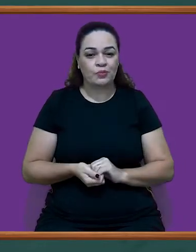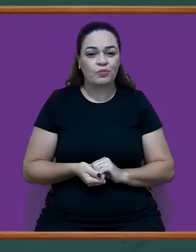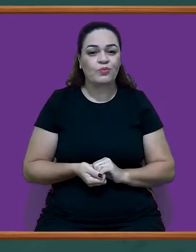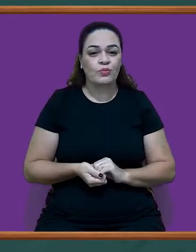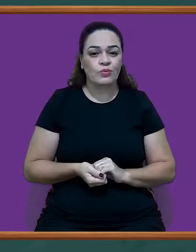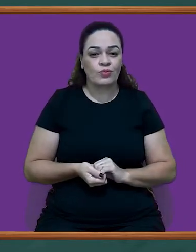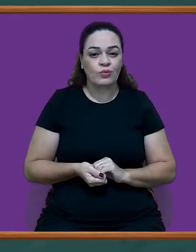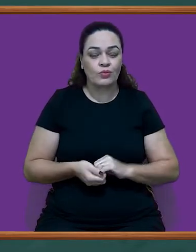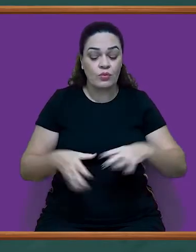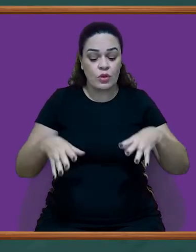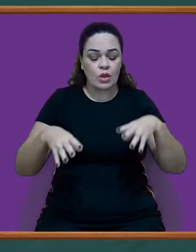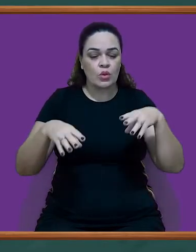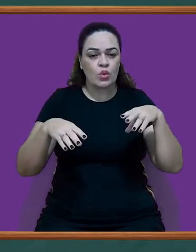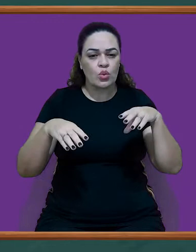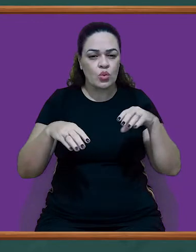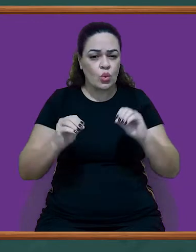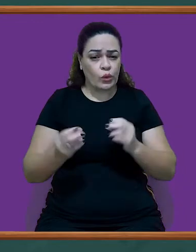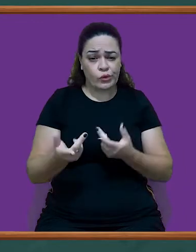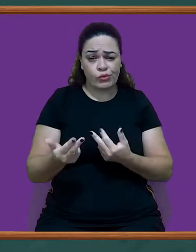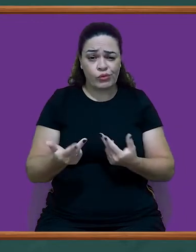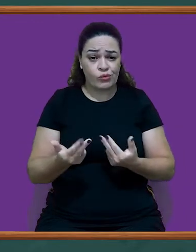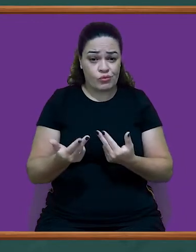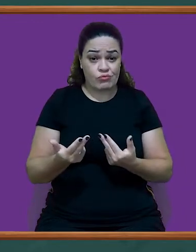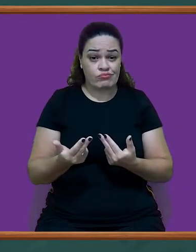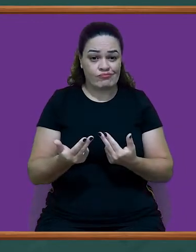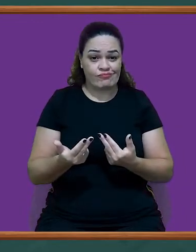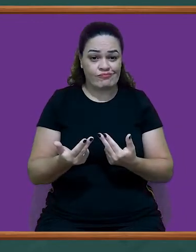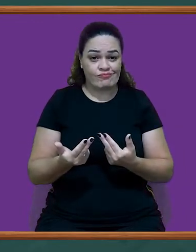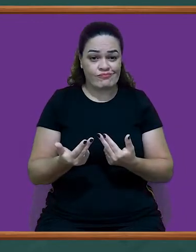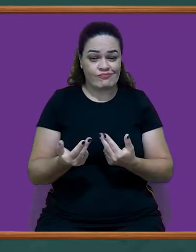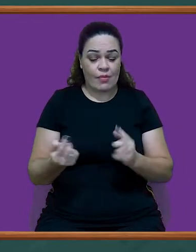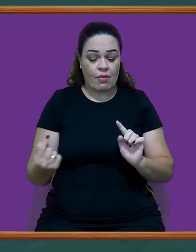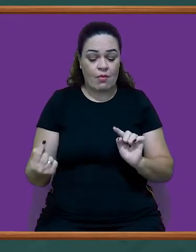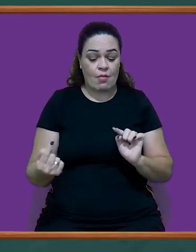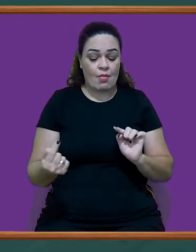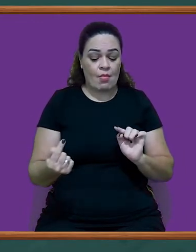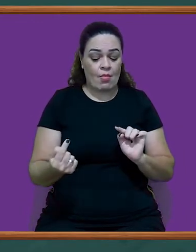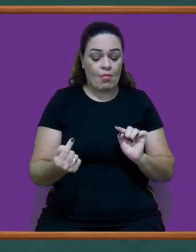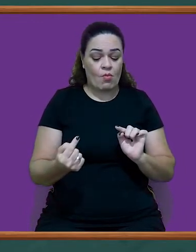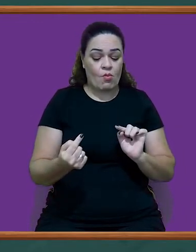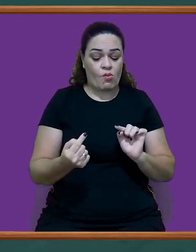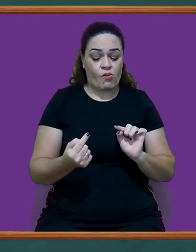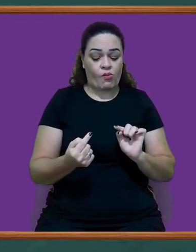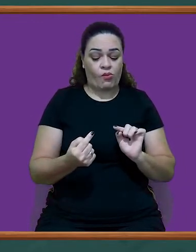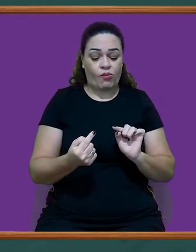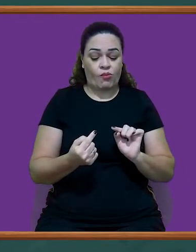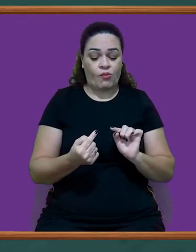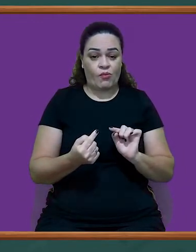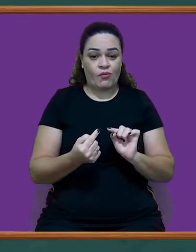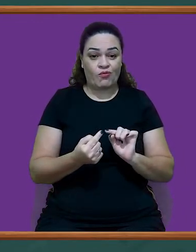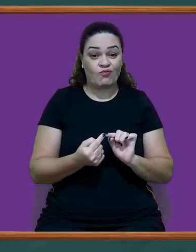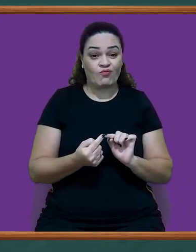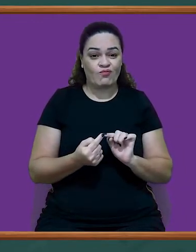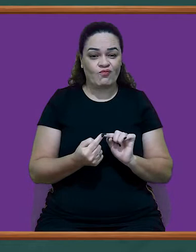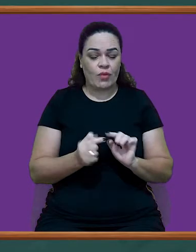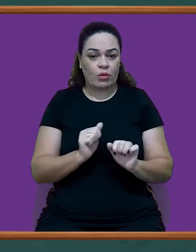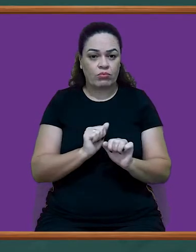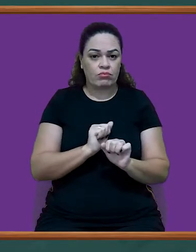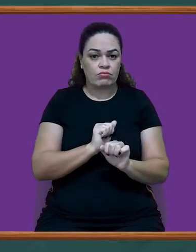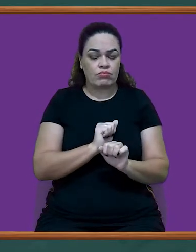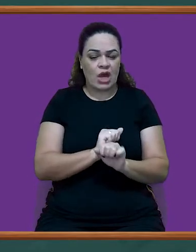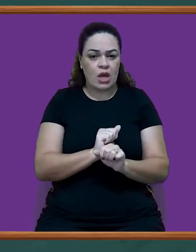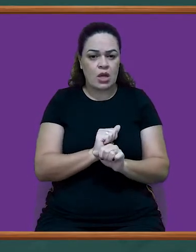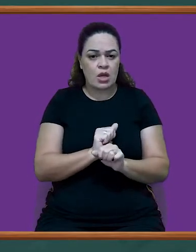mesma coisa que ela fez na ala do Rei ela vai vir na direção oposta ao rei e vai parar